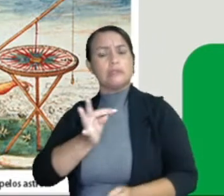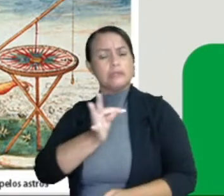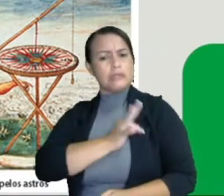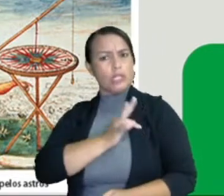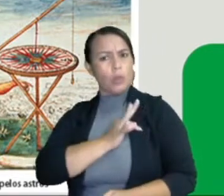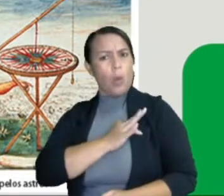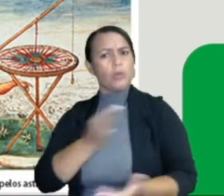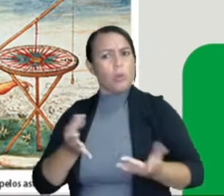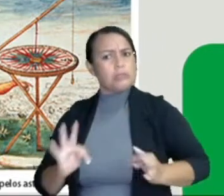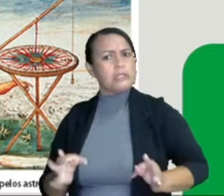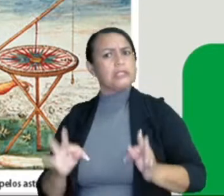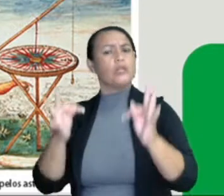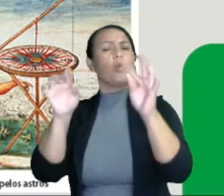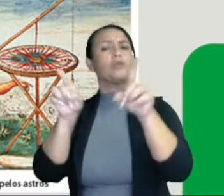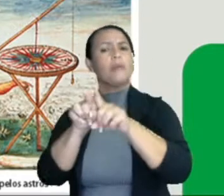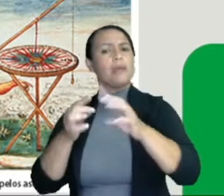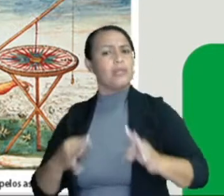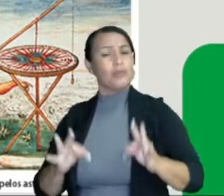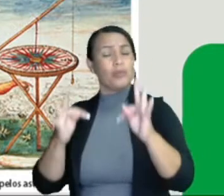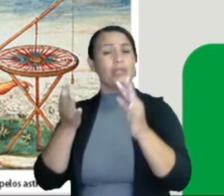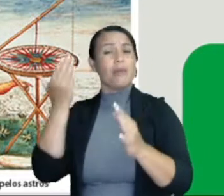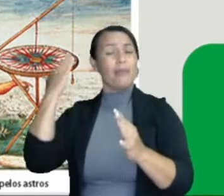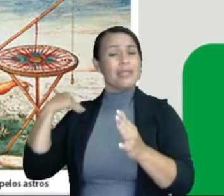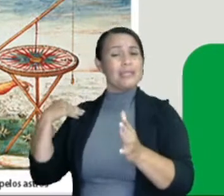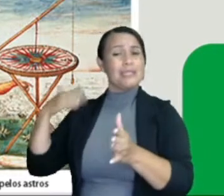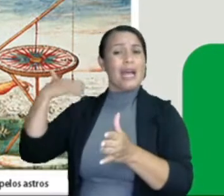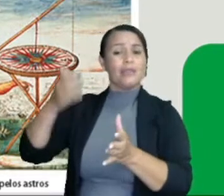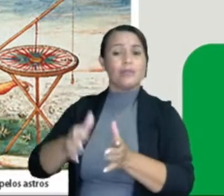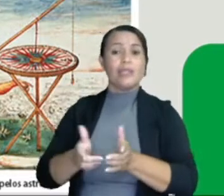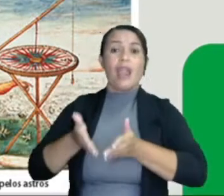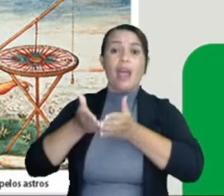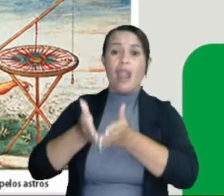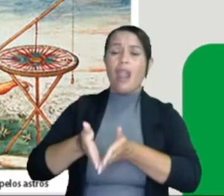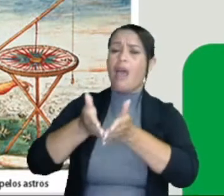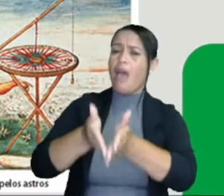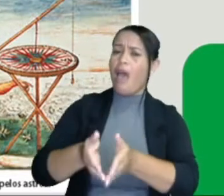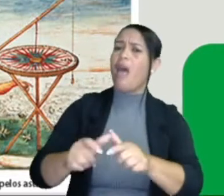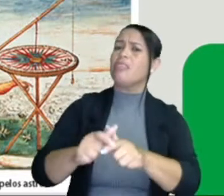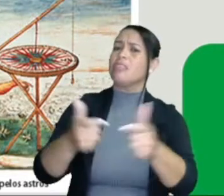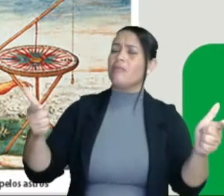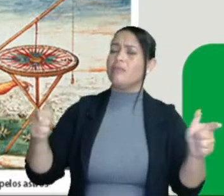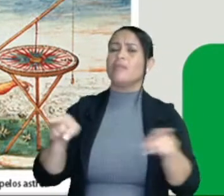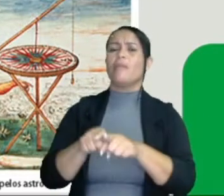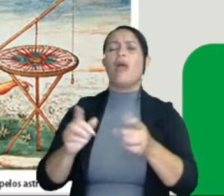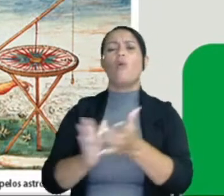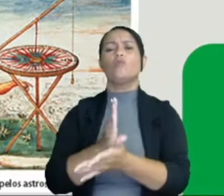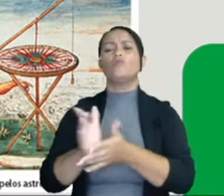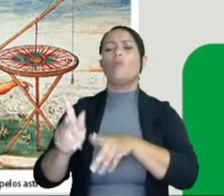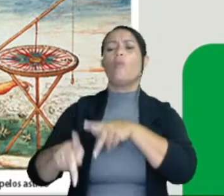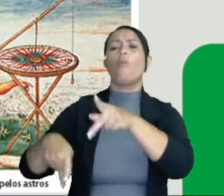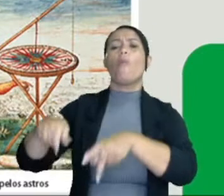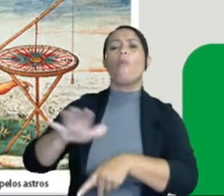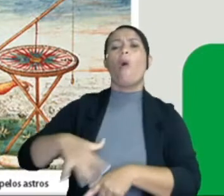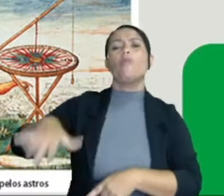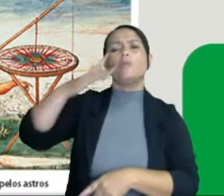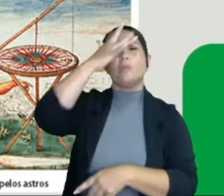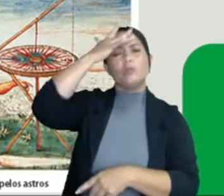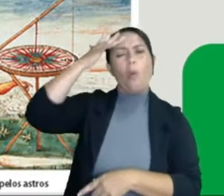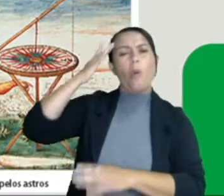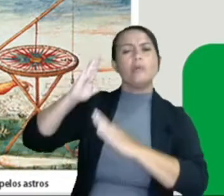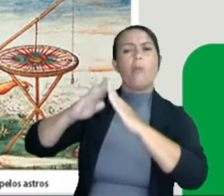grandes navegações, e, ou seja, esse evento, esse fenômeno que fez com que povos de países